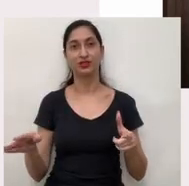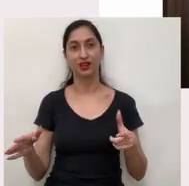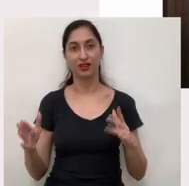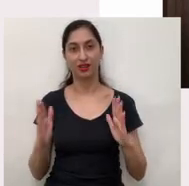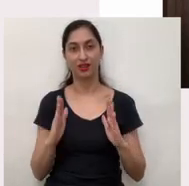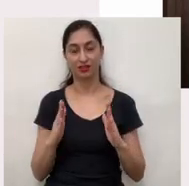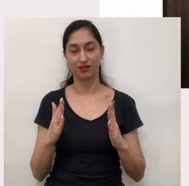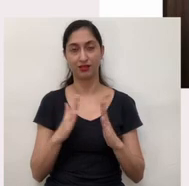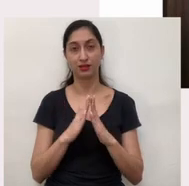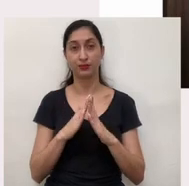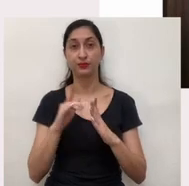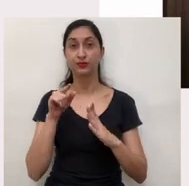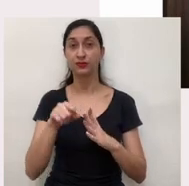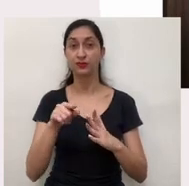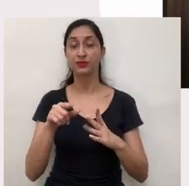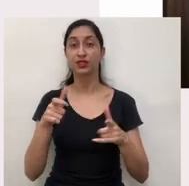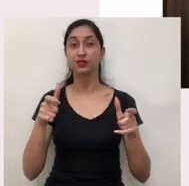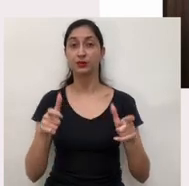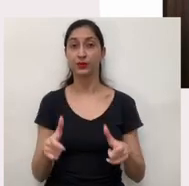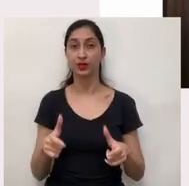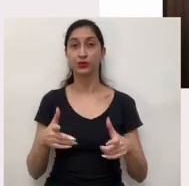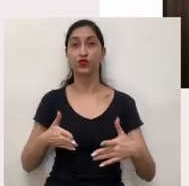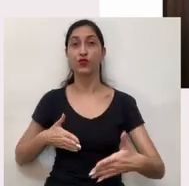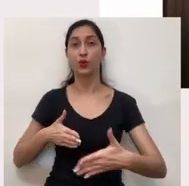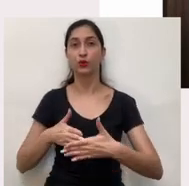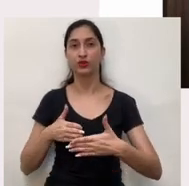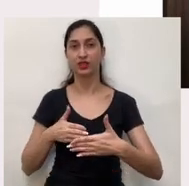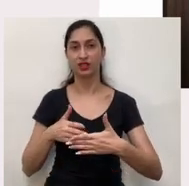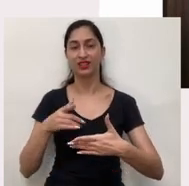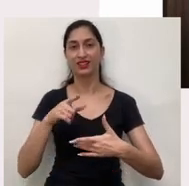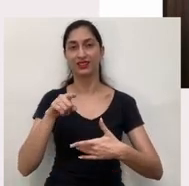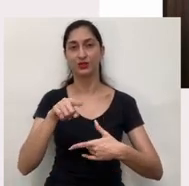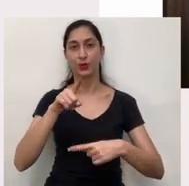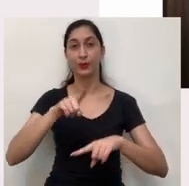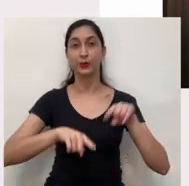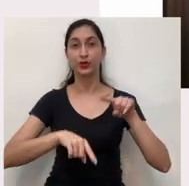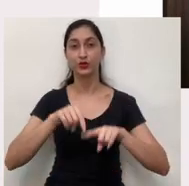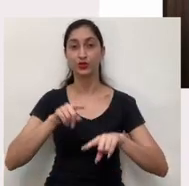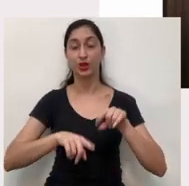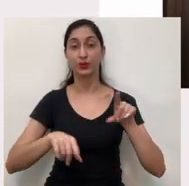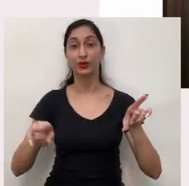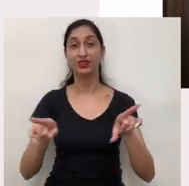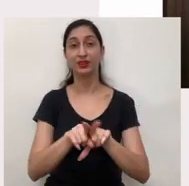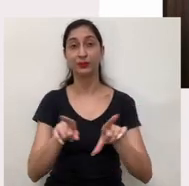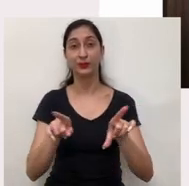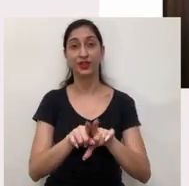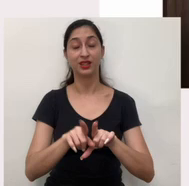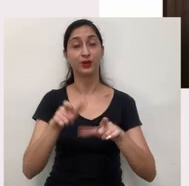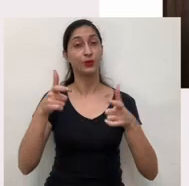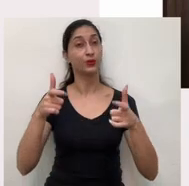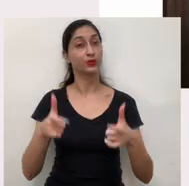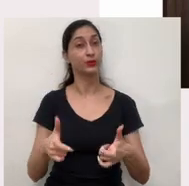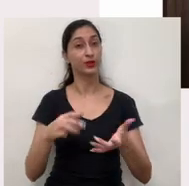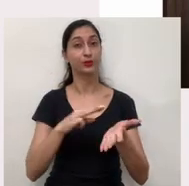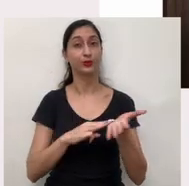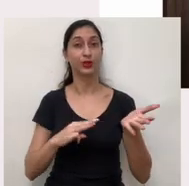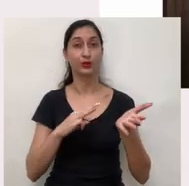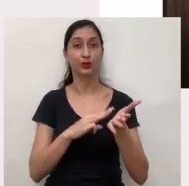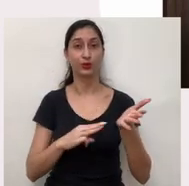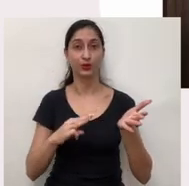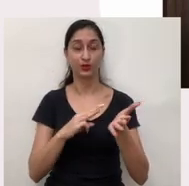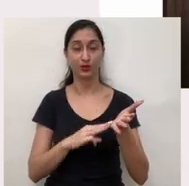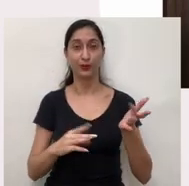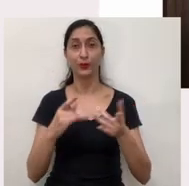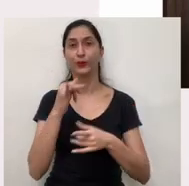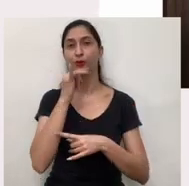né? E esse lugar de fronteira que o objeto ocupa, né, ele é também um lugar metodológico, vamos dizer assim, né?